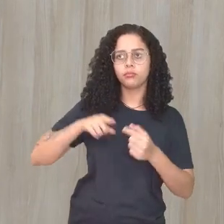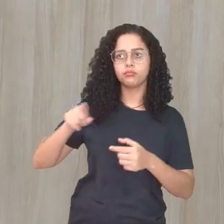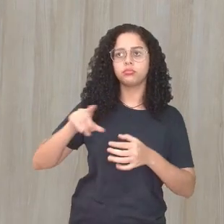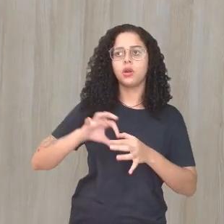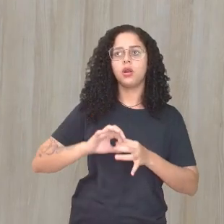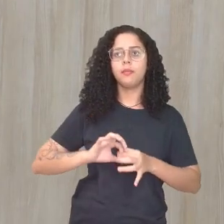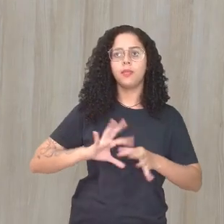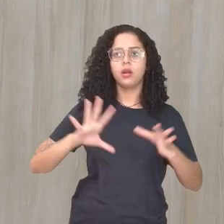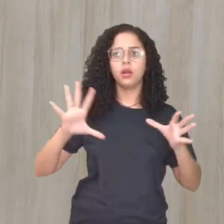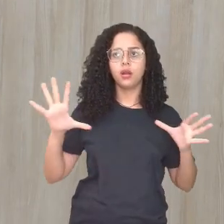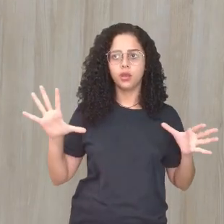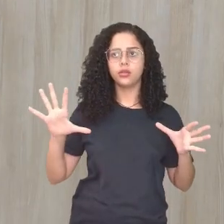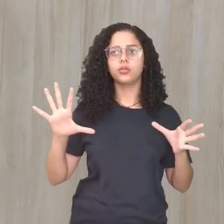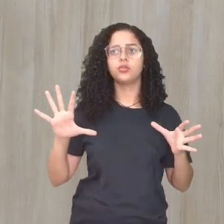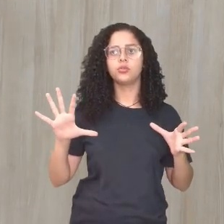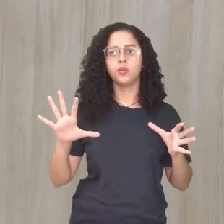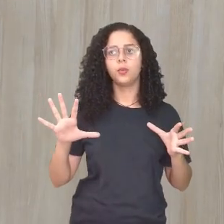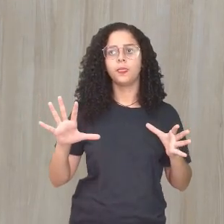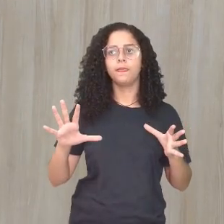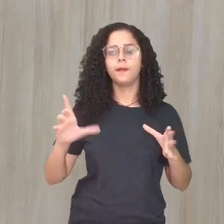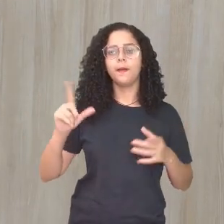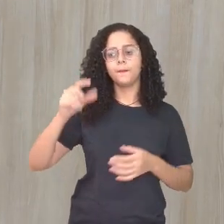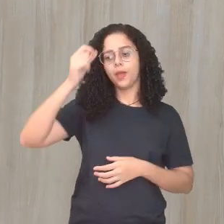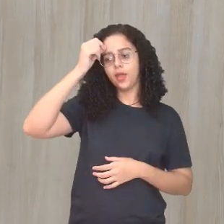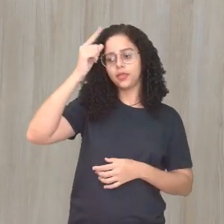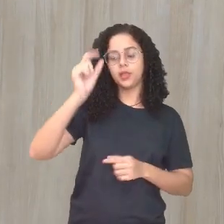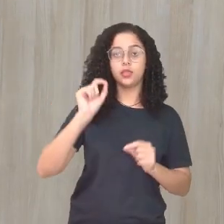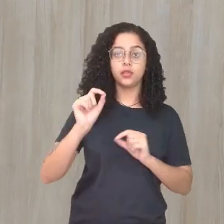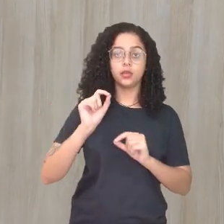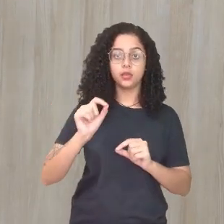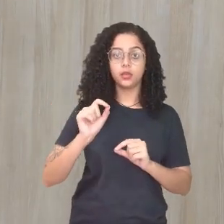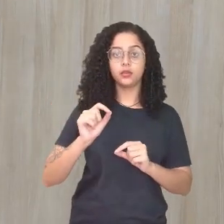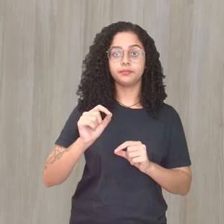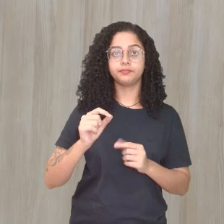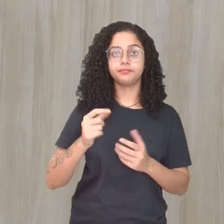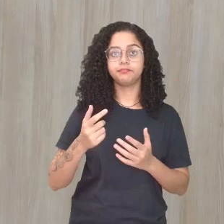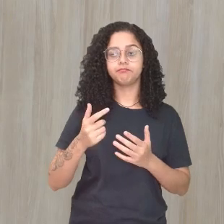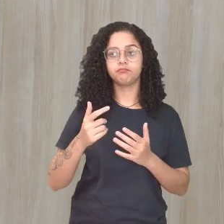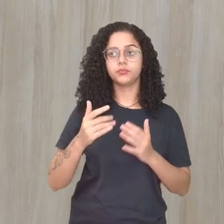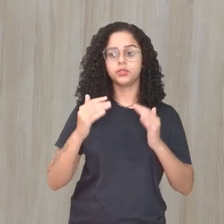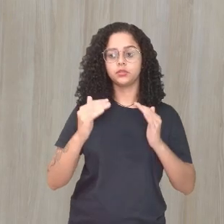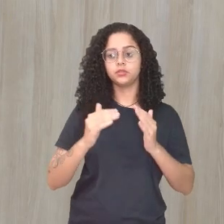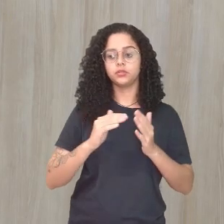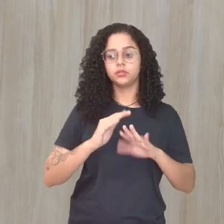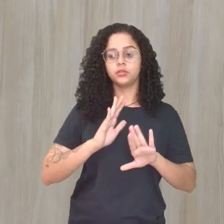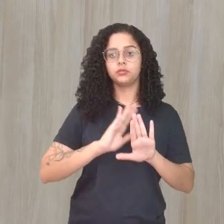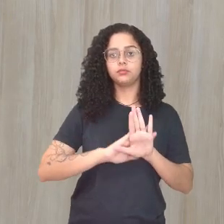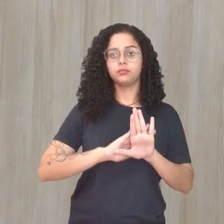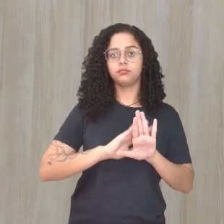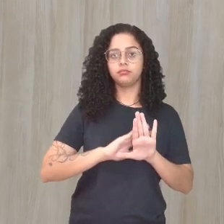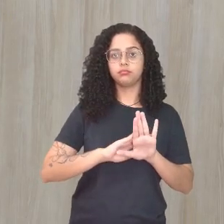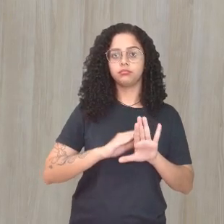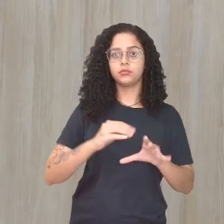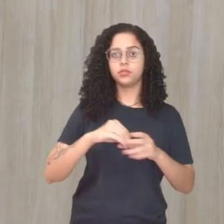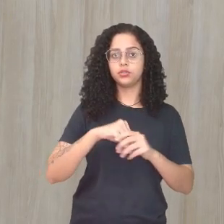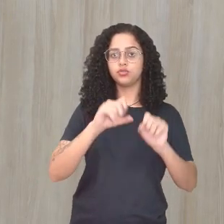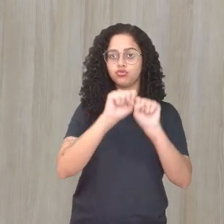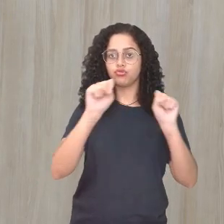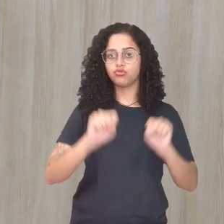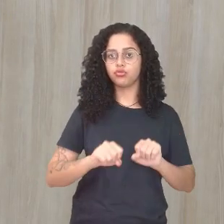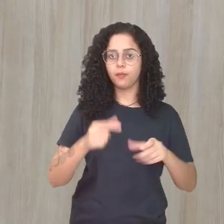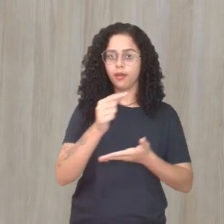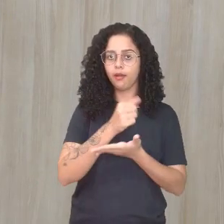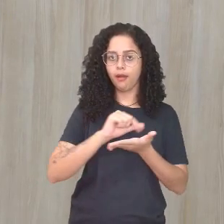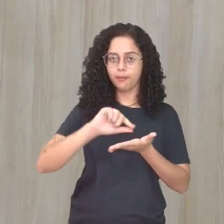liberalismo, né, que é a ideologia, digamos assim, proeminente, né, no sistema capitalista. A gente tem o